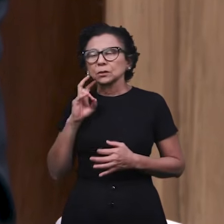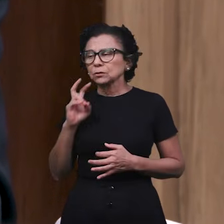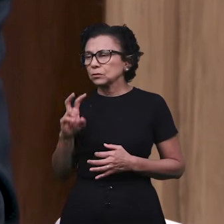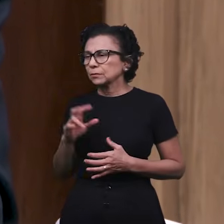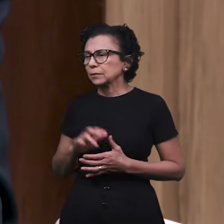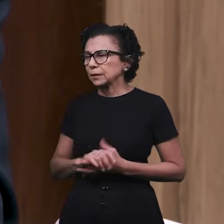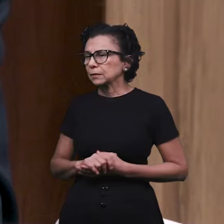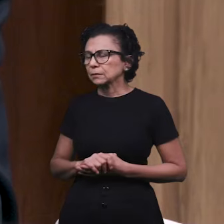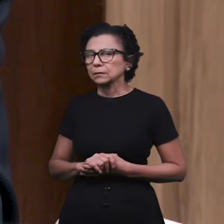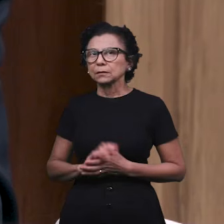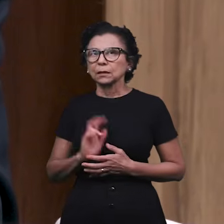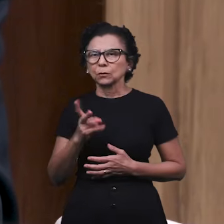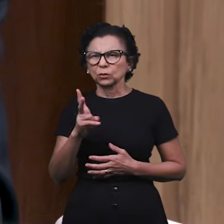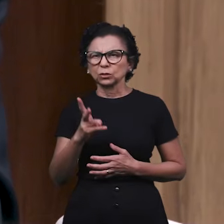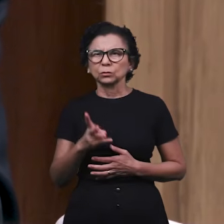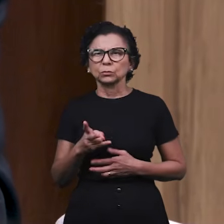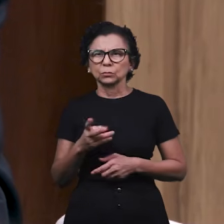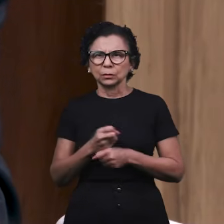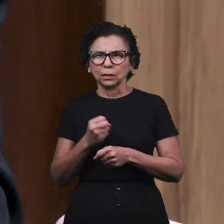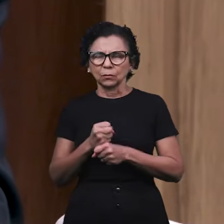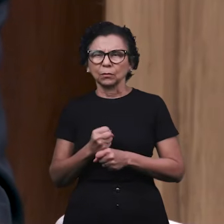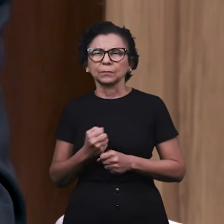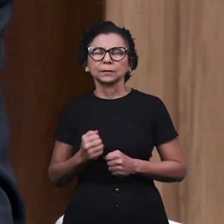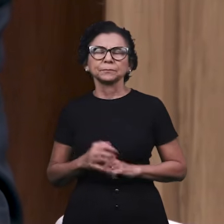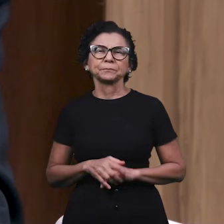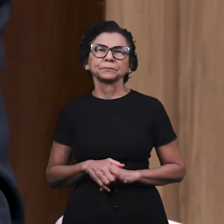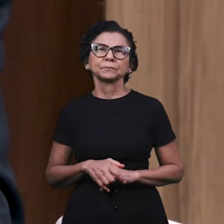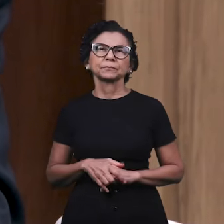estão na obra até hoje, já estão adultos, já.